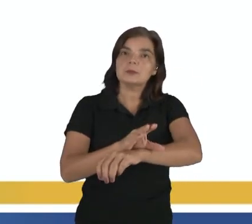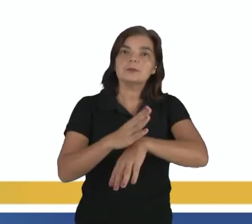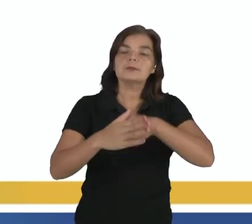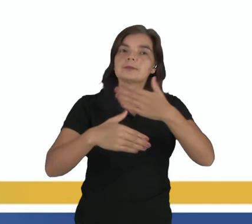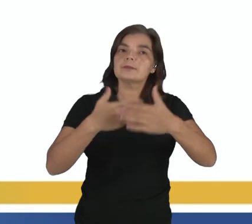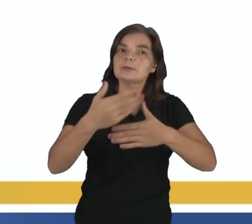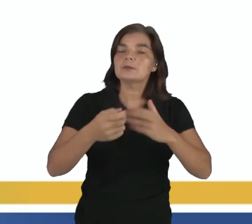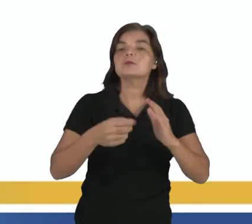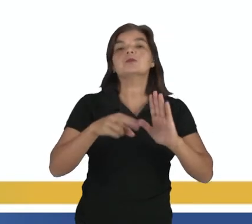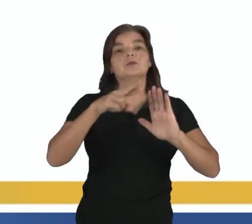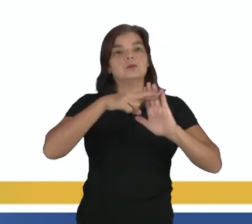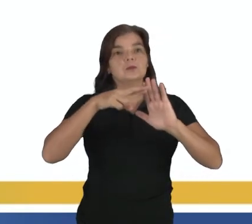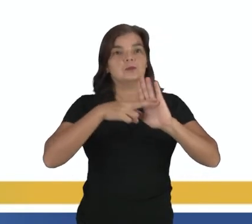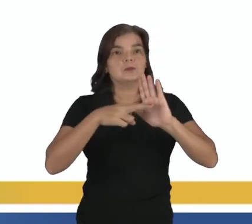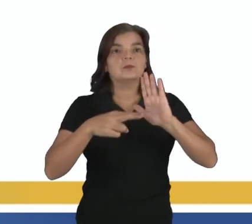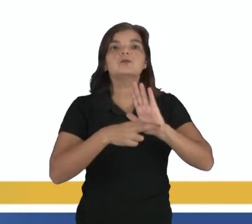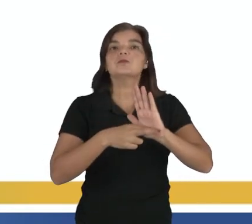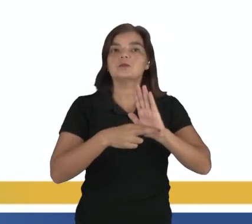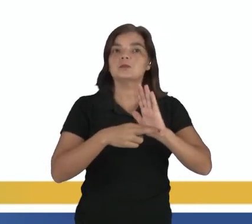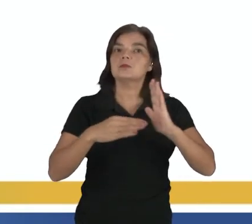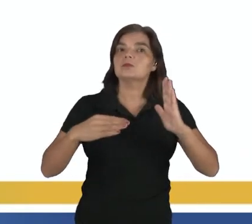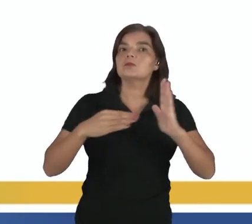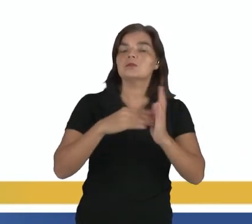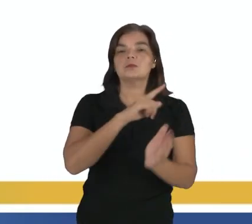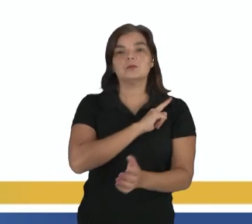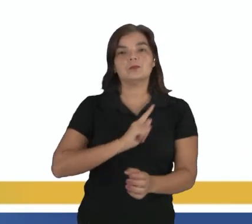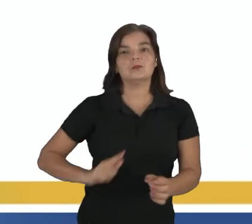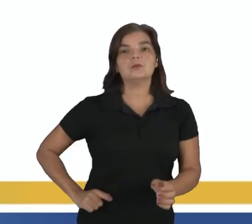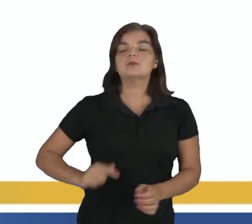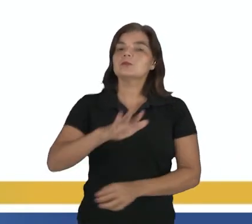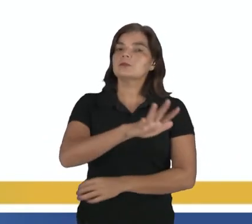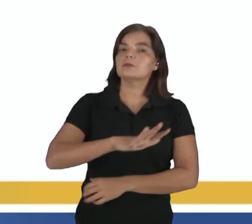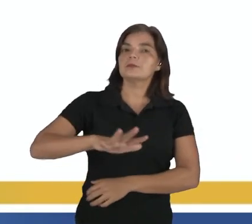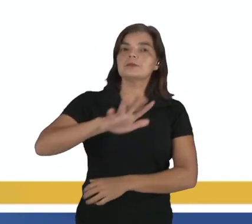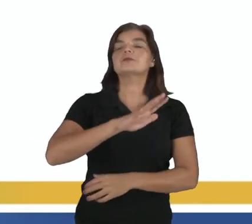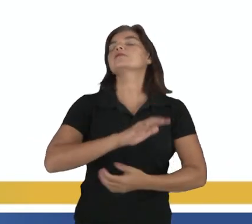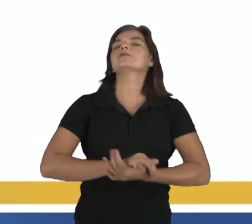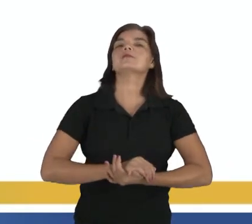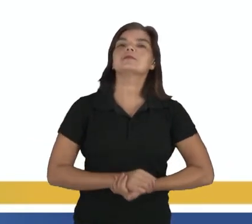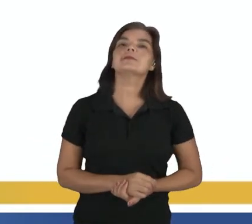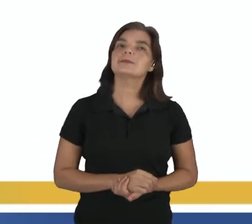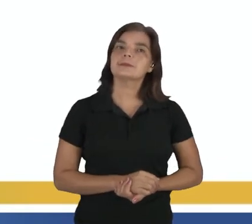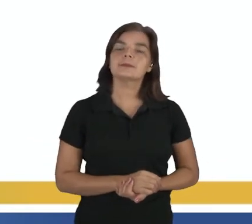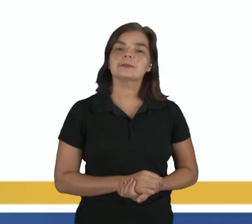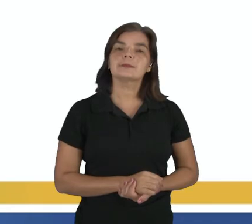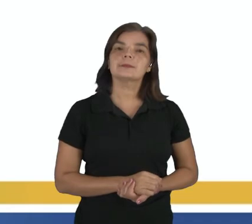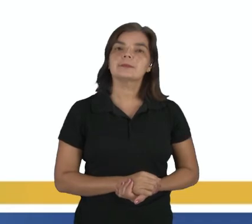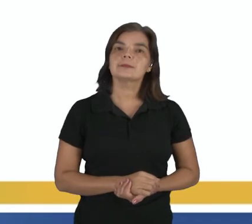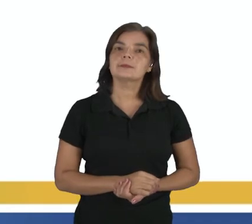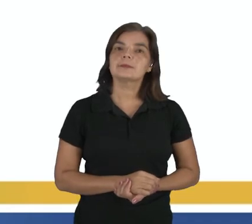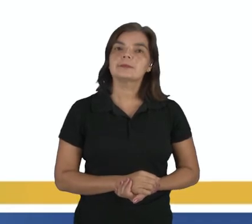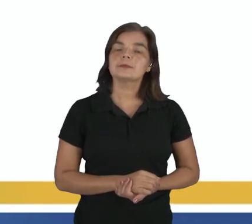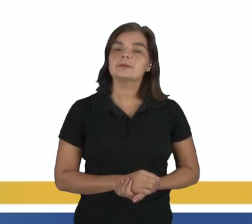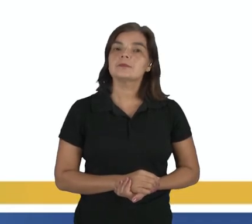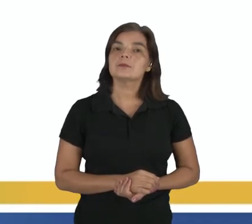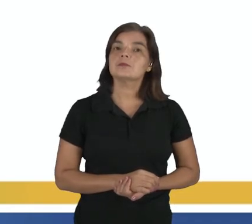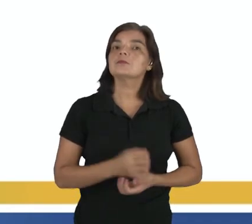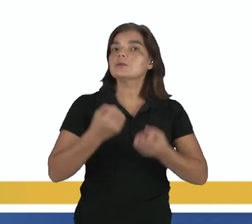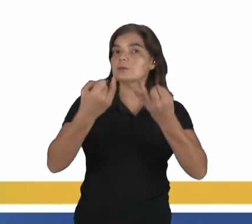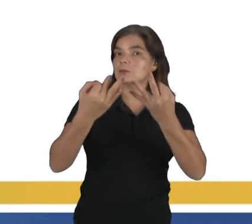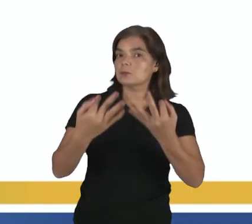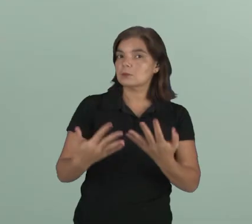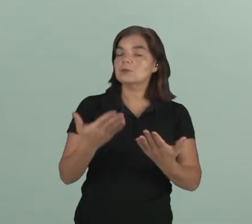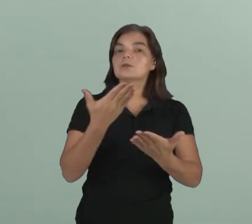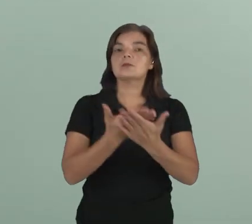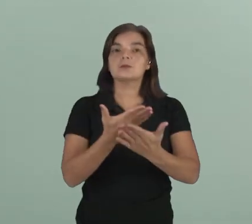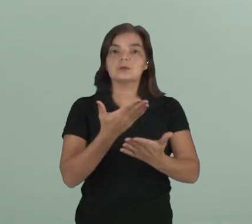homogeneizando a produção cultural a partir de critérios estipulados pelos governos nacionais. Com base em